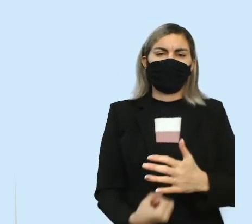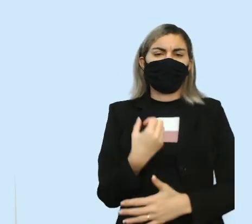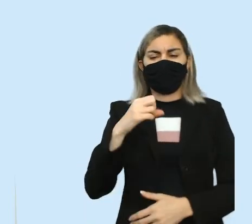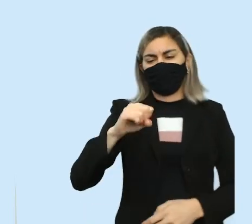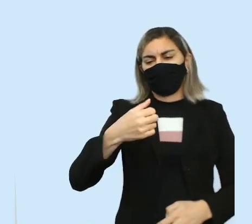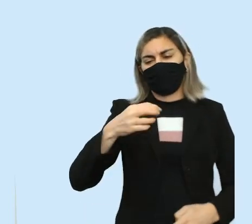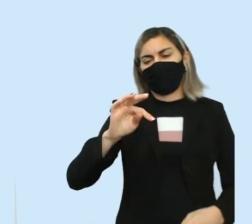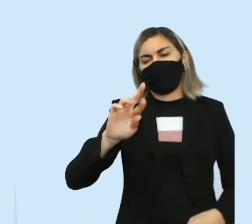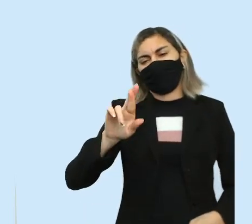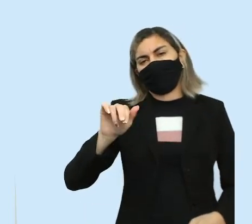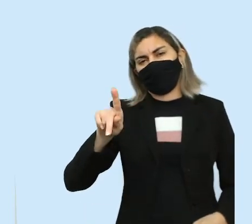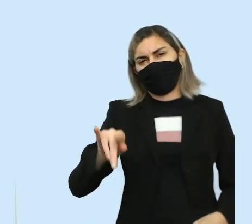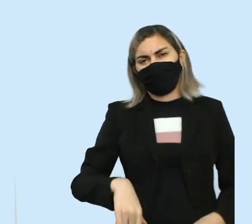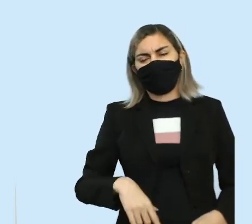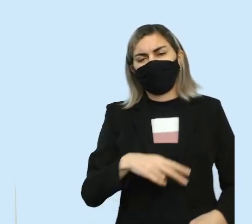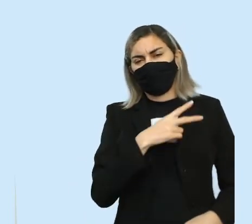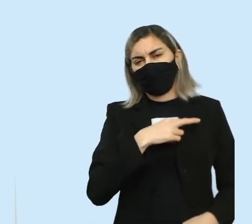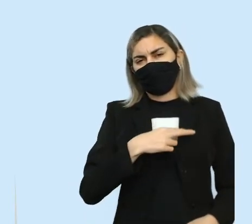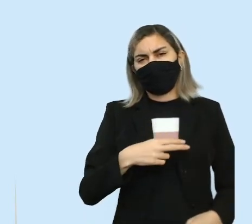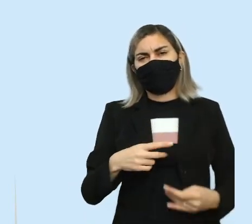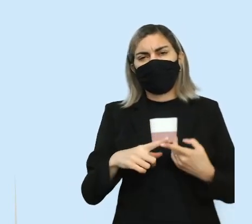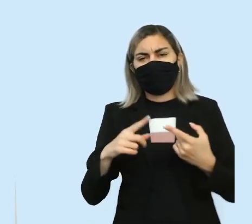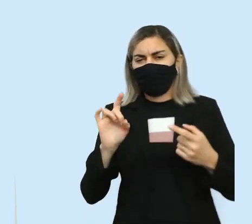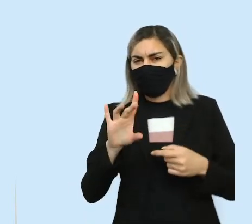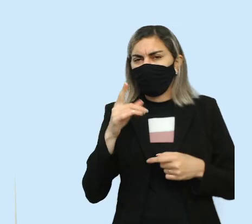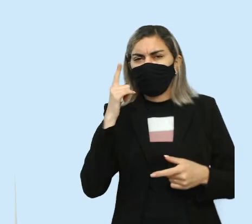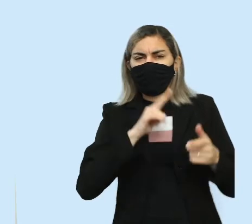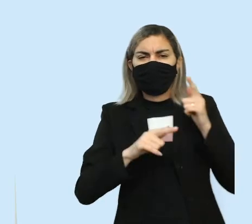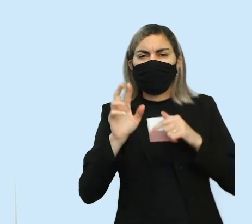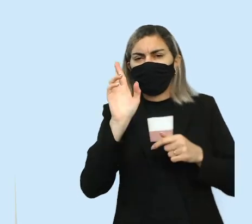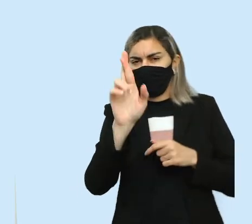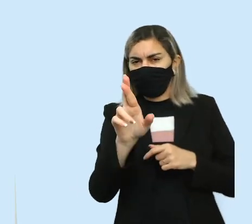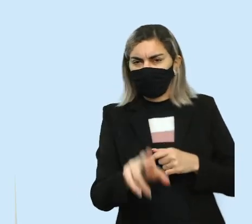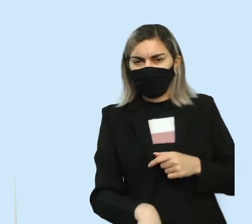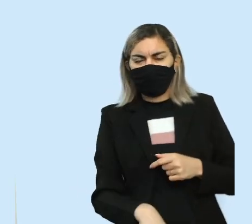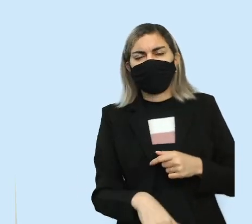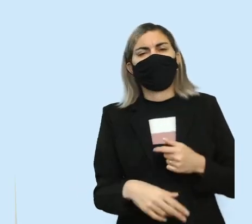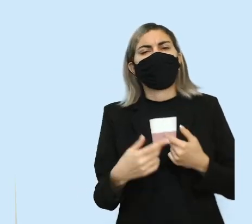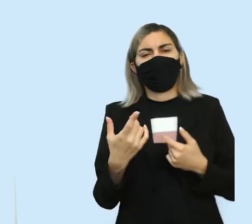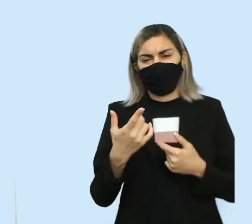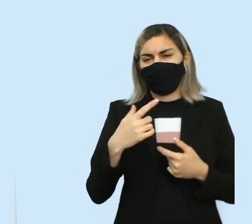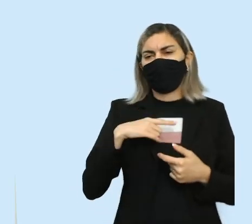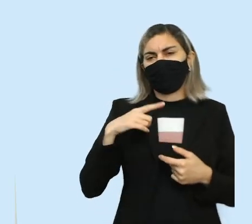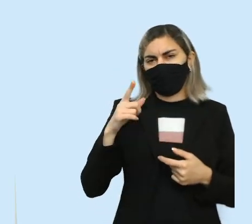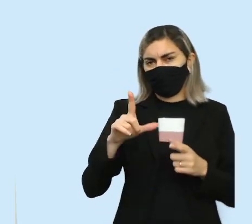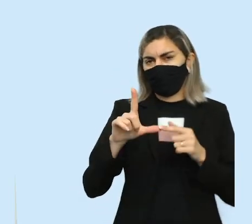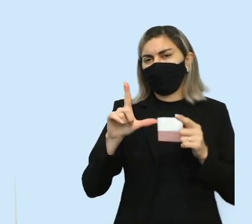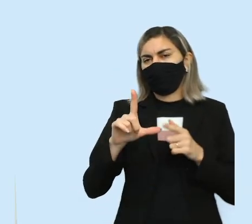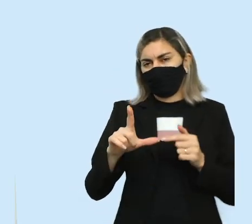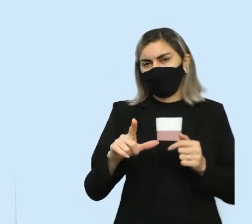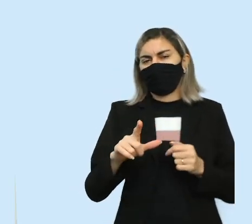Então, não tenho dúvida que seriam os persas. Então, só com isso a gente consegue responder a nossa questão, que seria aqui a nossa